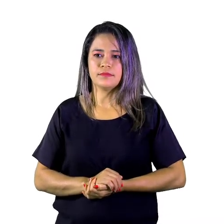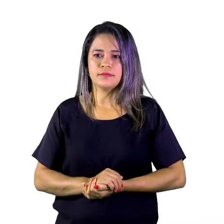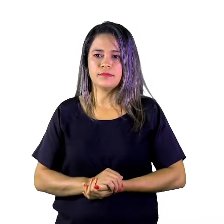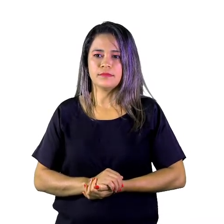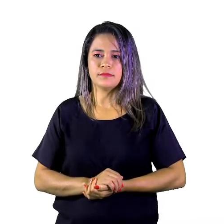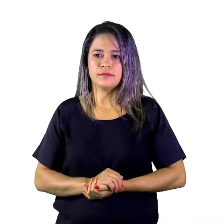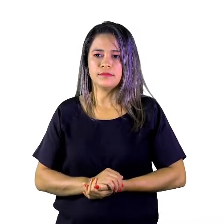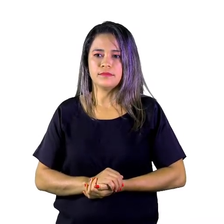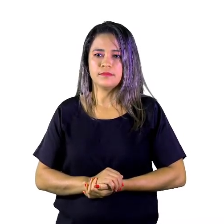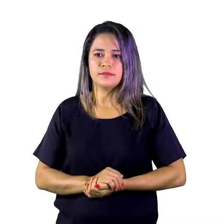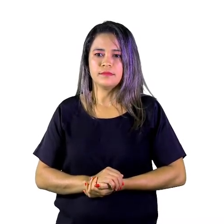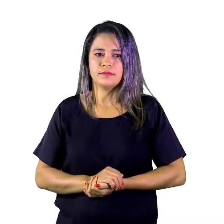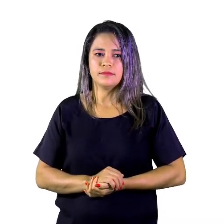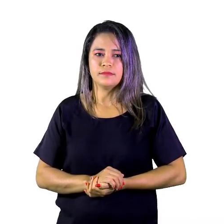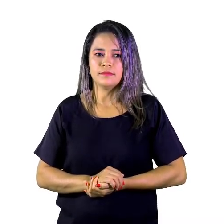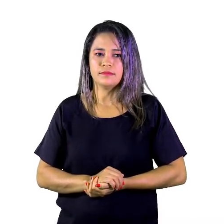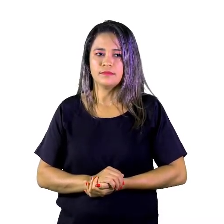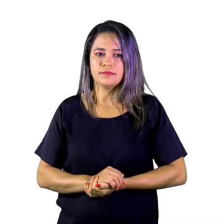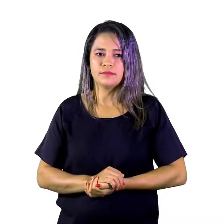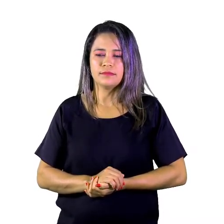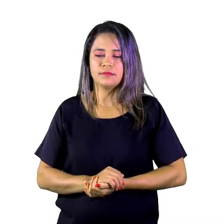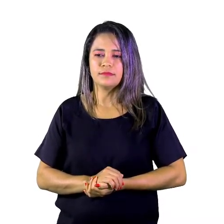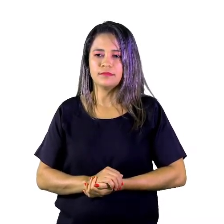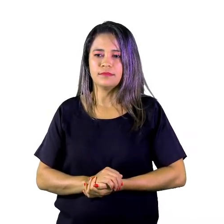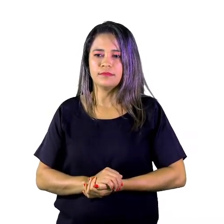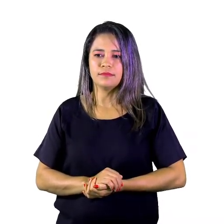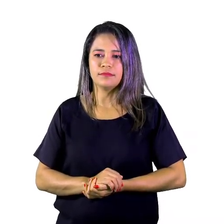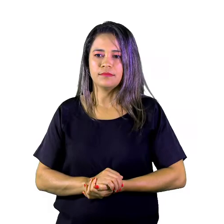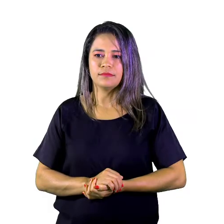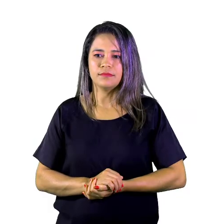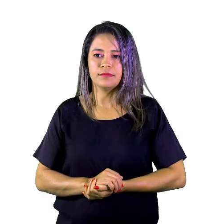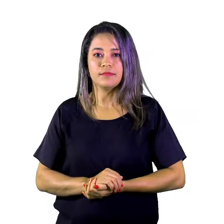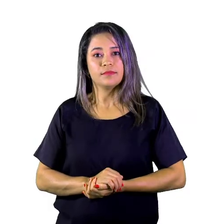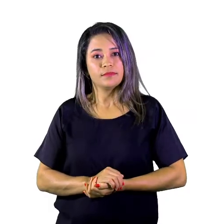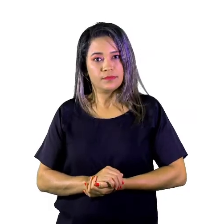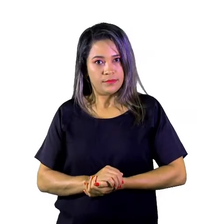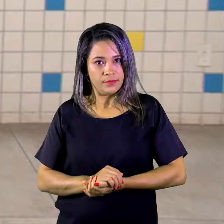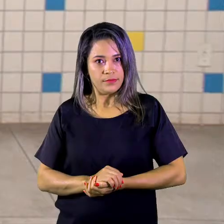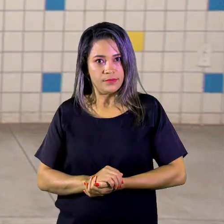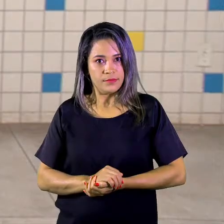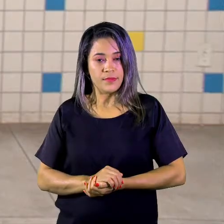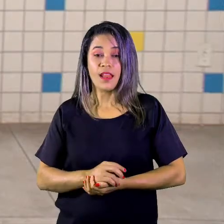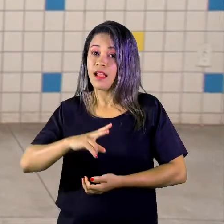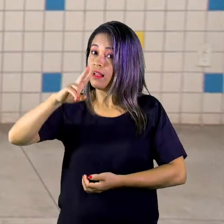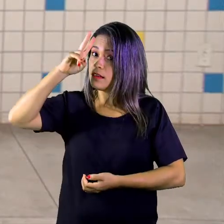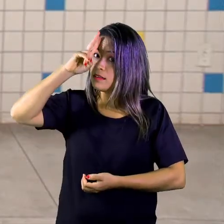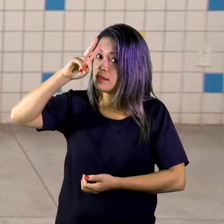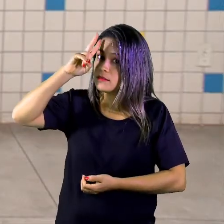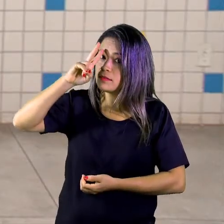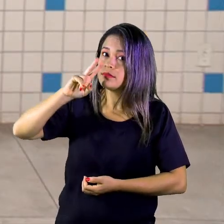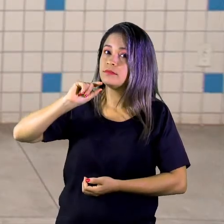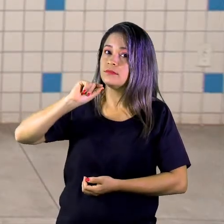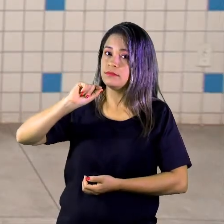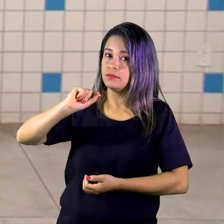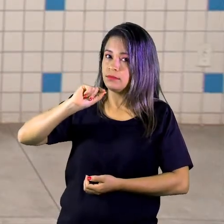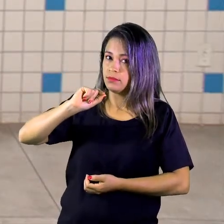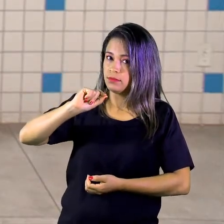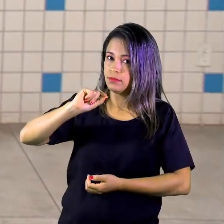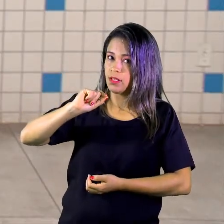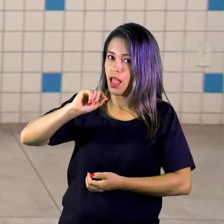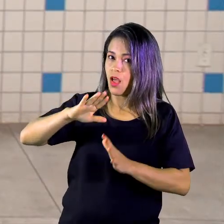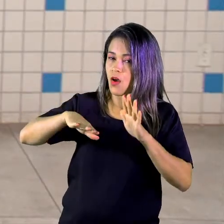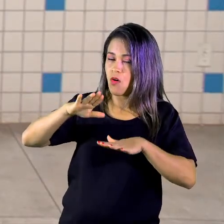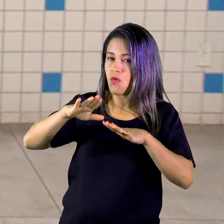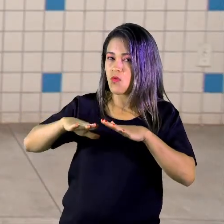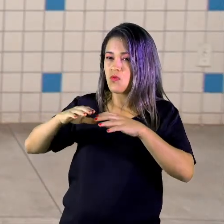a ascaridíase, ancilostomose e filariose. Lembrando aí que algumas informações